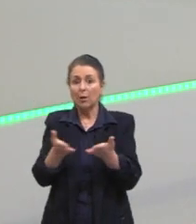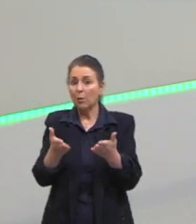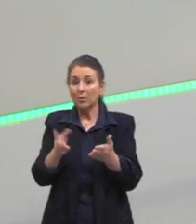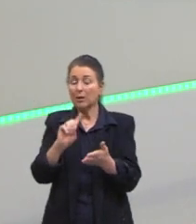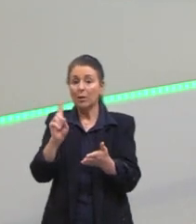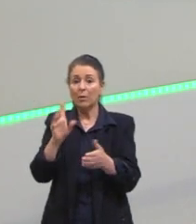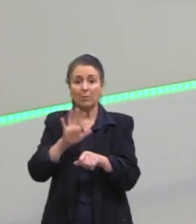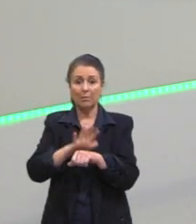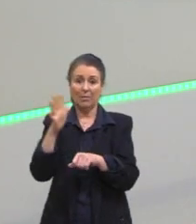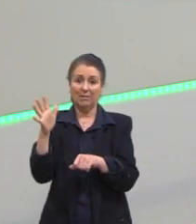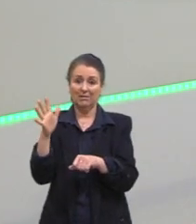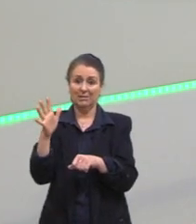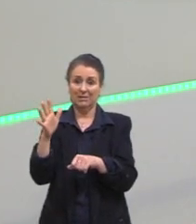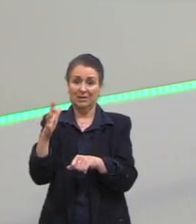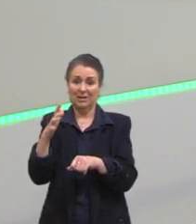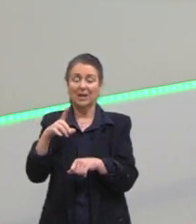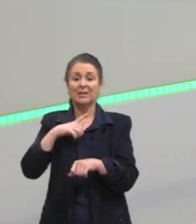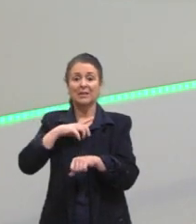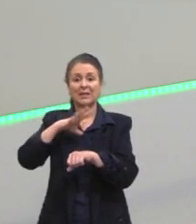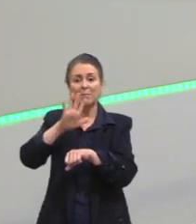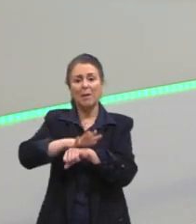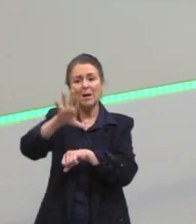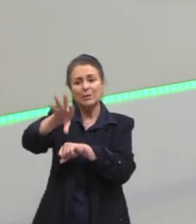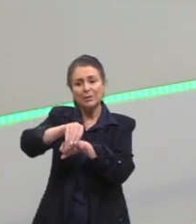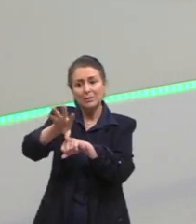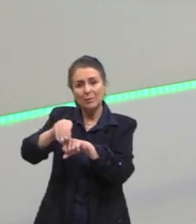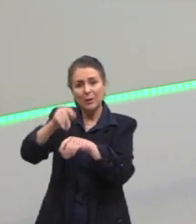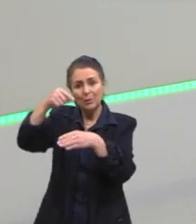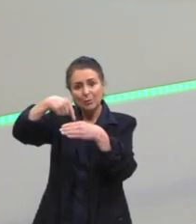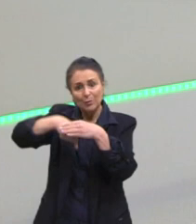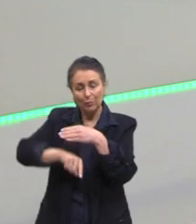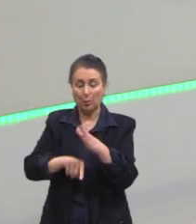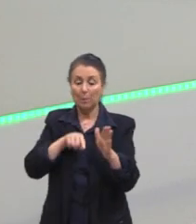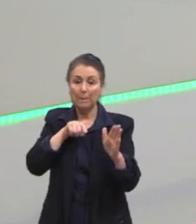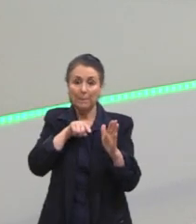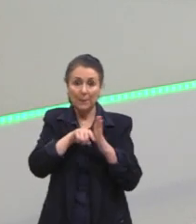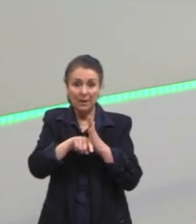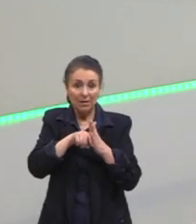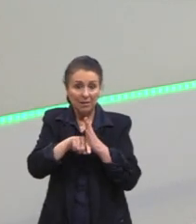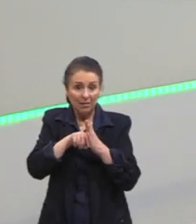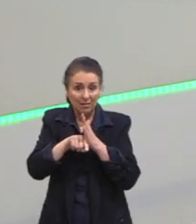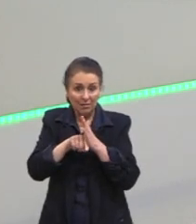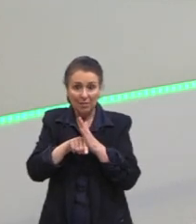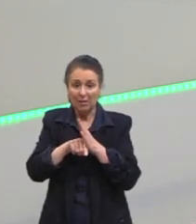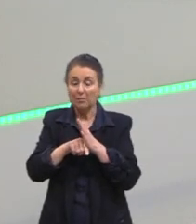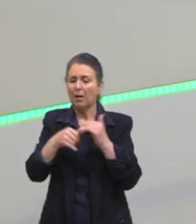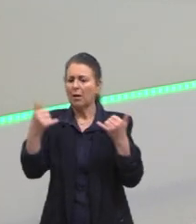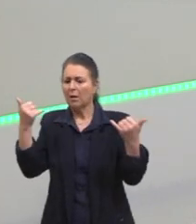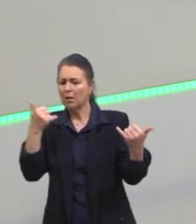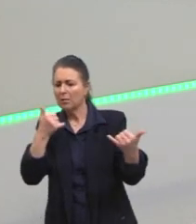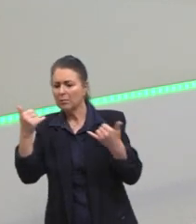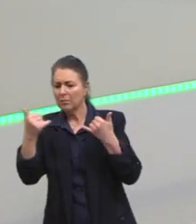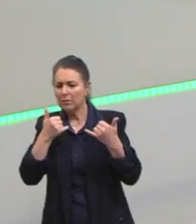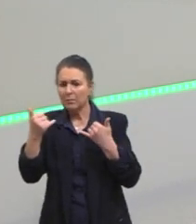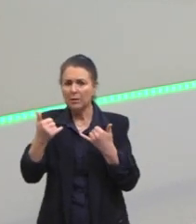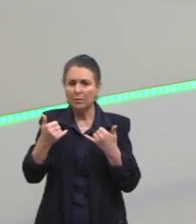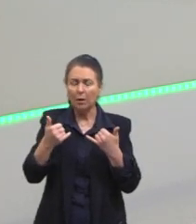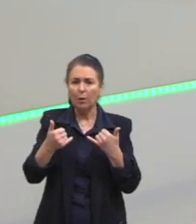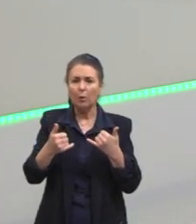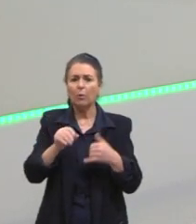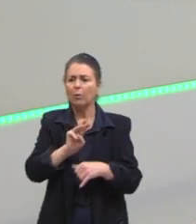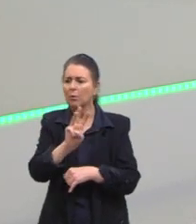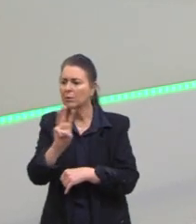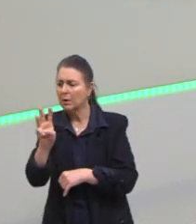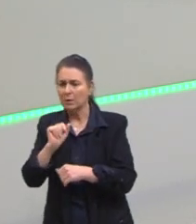porque tem outros conhecimentos mais atuais. Então, pesquisa onde essa informação foi veiculada e em que tempo ela